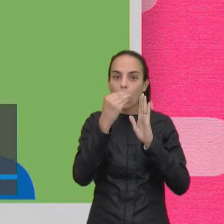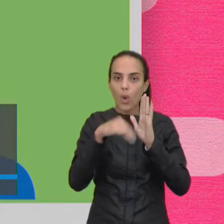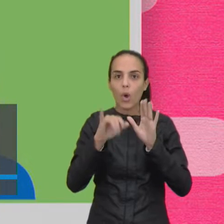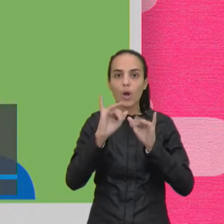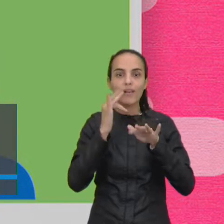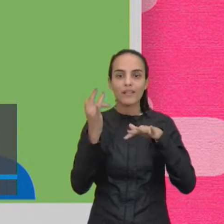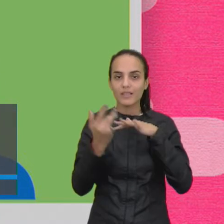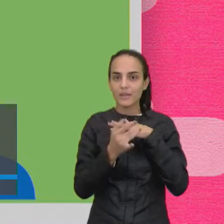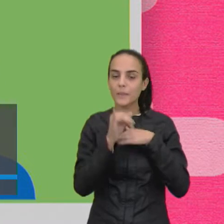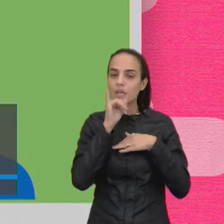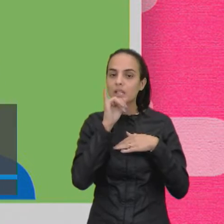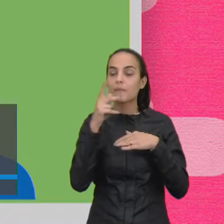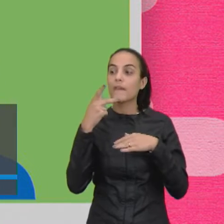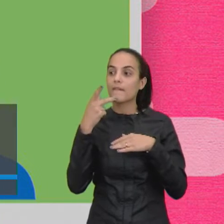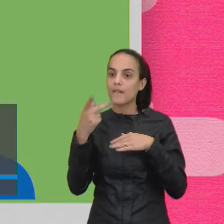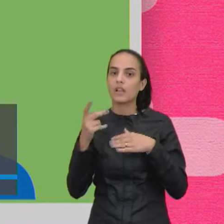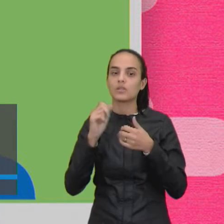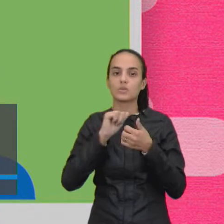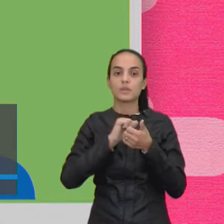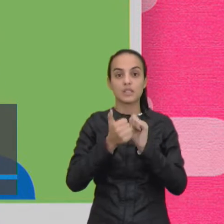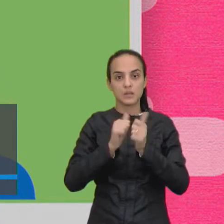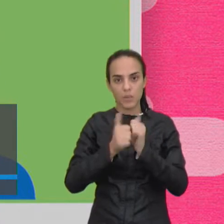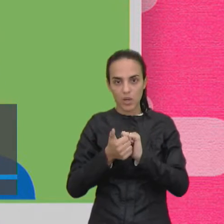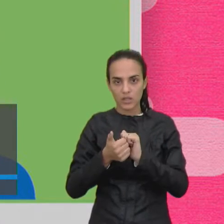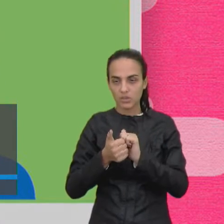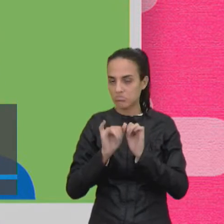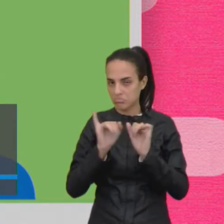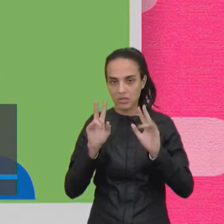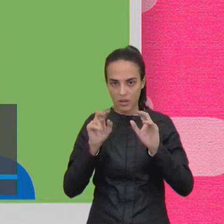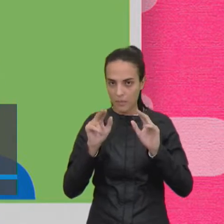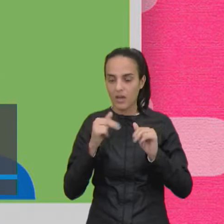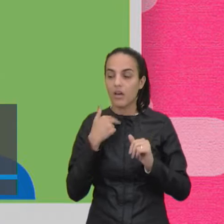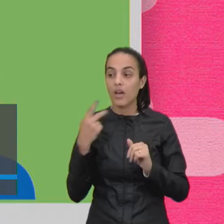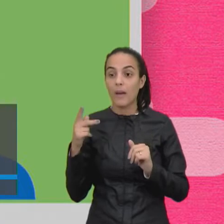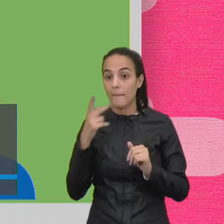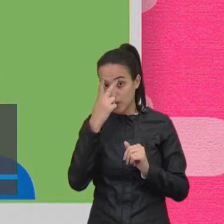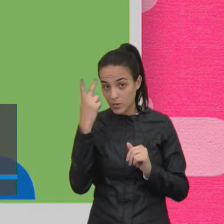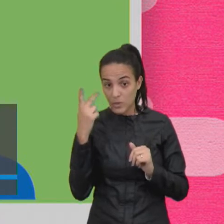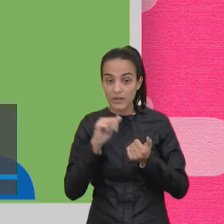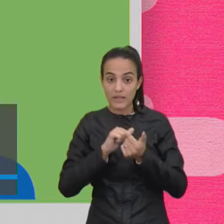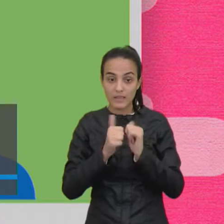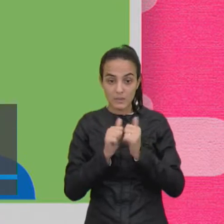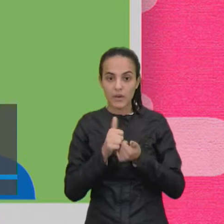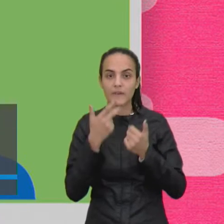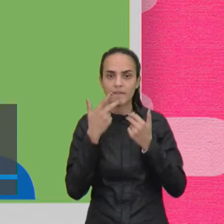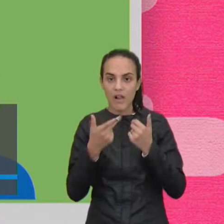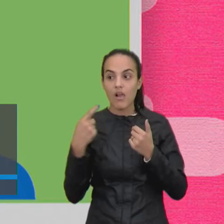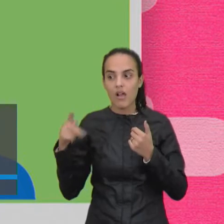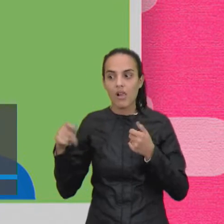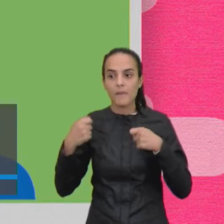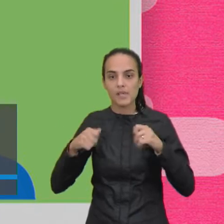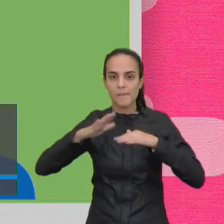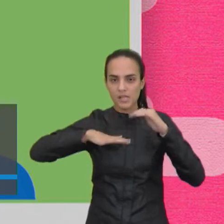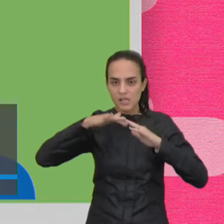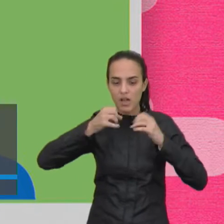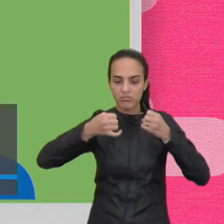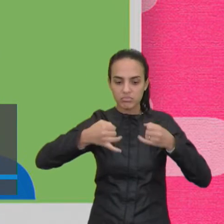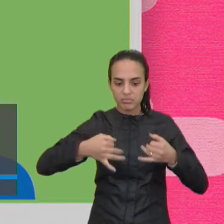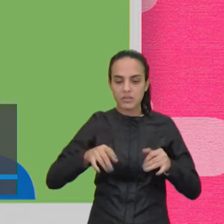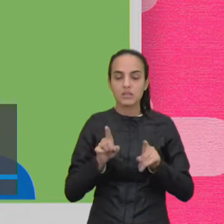sobre esporte, vai dar um exemplo. Ela fala sobre esporte. Eu acho que a pessoa que está falando sobre esporte, ela tem que dominar o assunto, tem